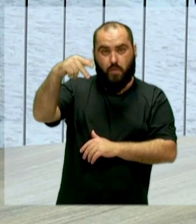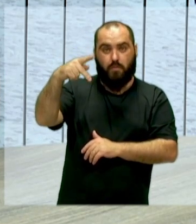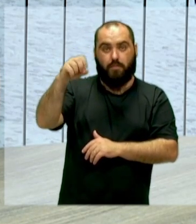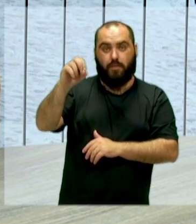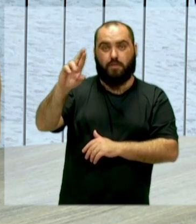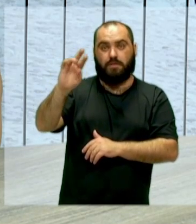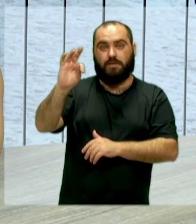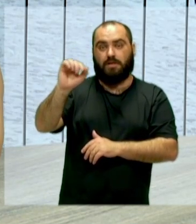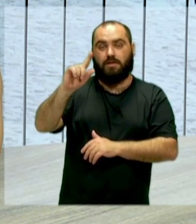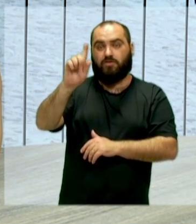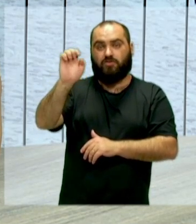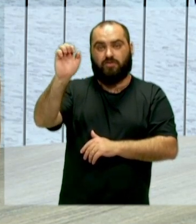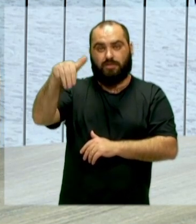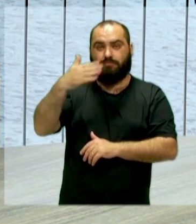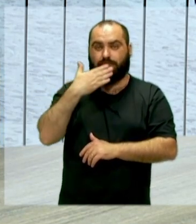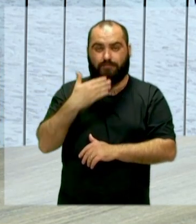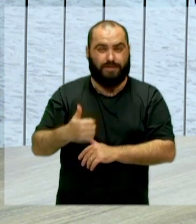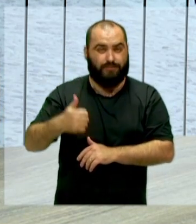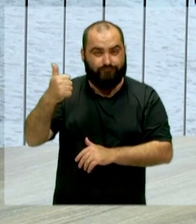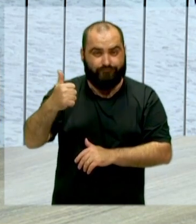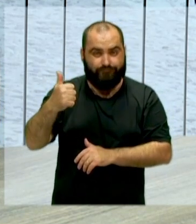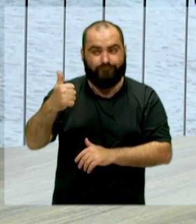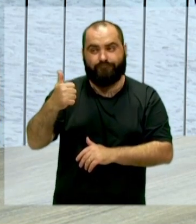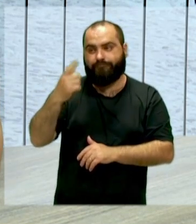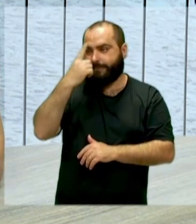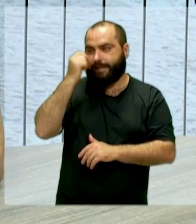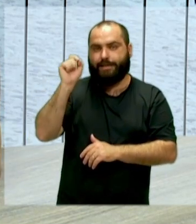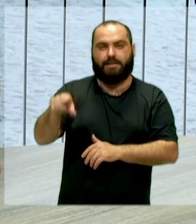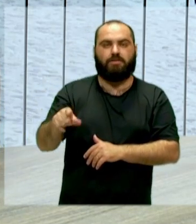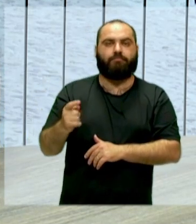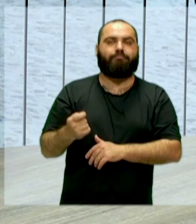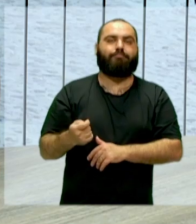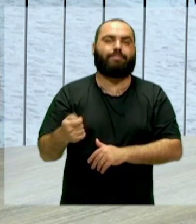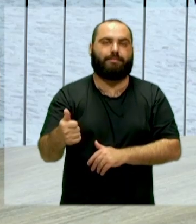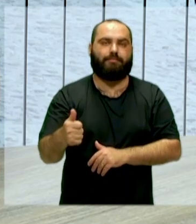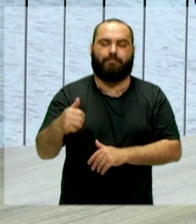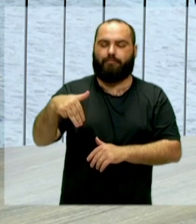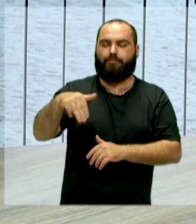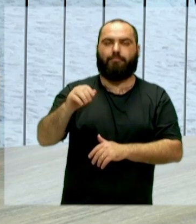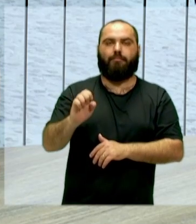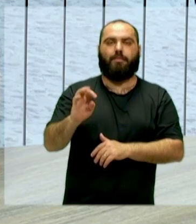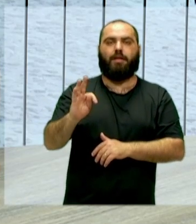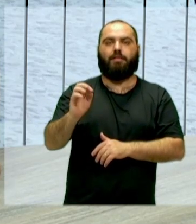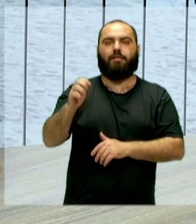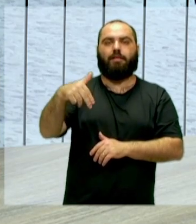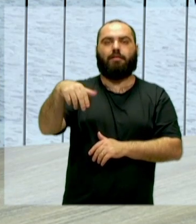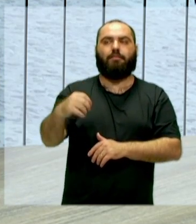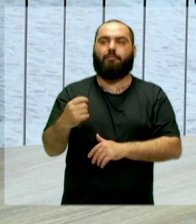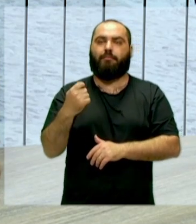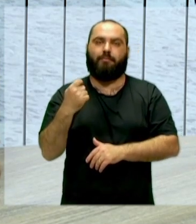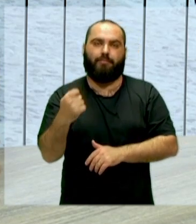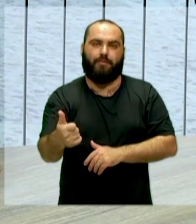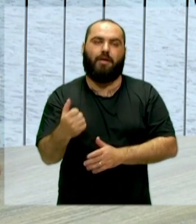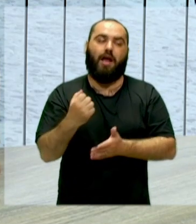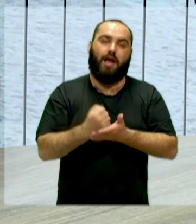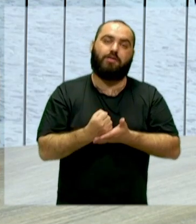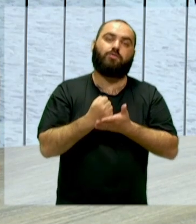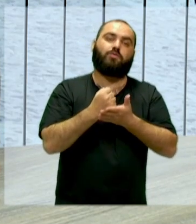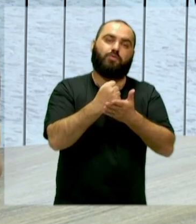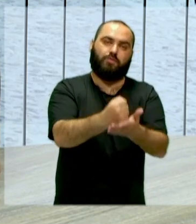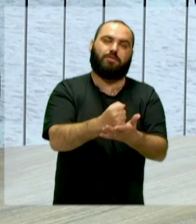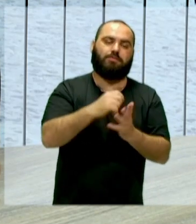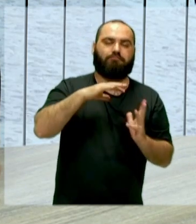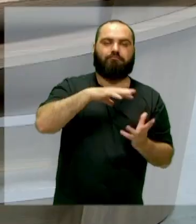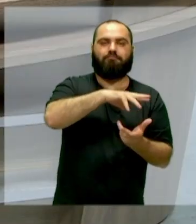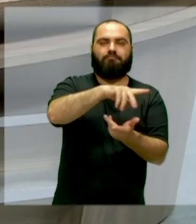quando a gente desvia esse material todo do aterro sanitário a gente emite menos metano consequentemente ajudando no combate da crise